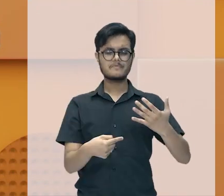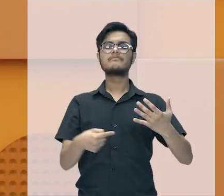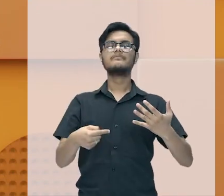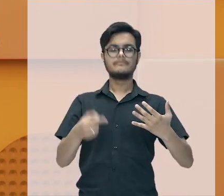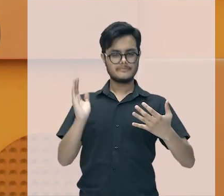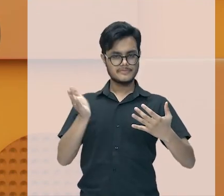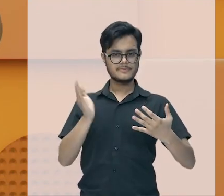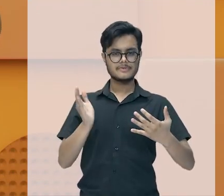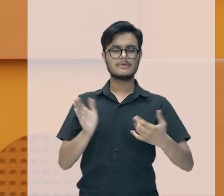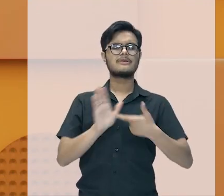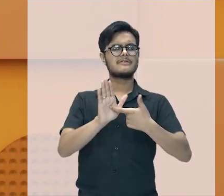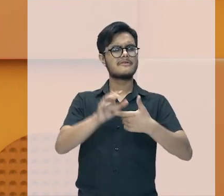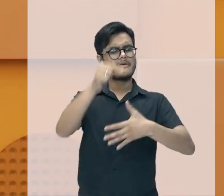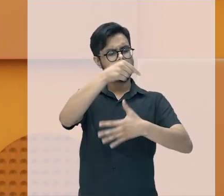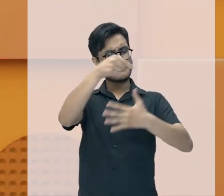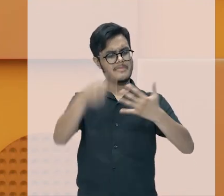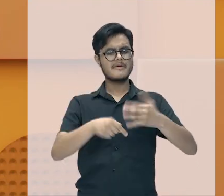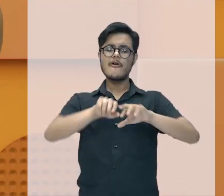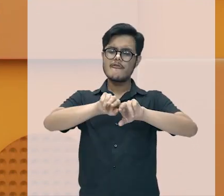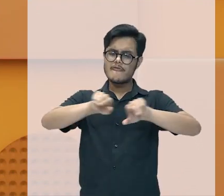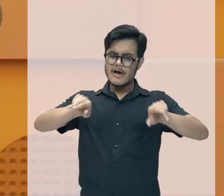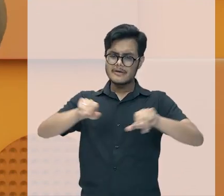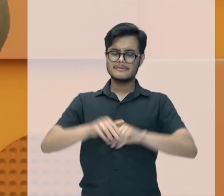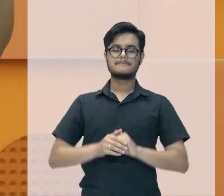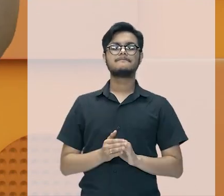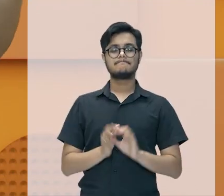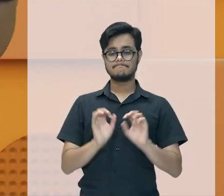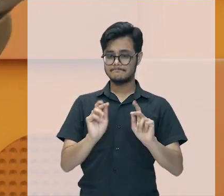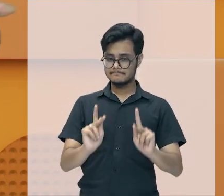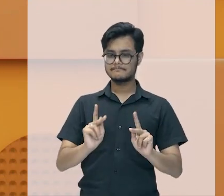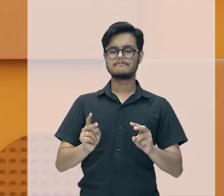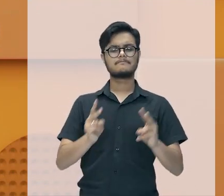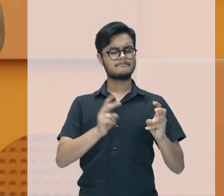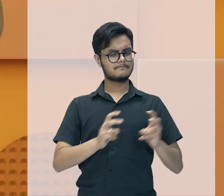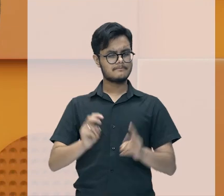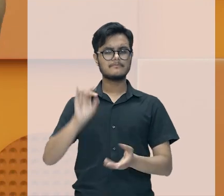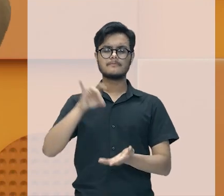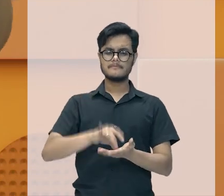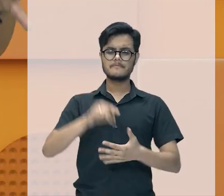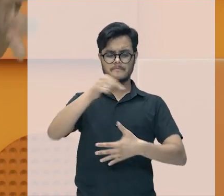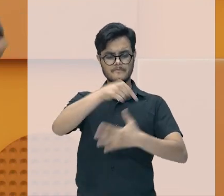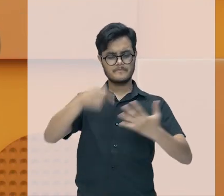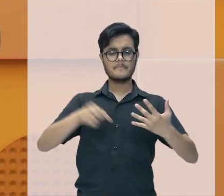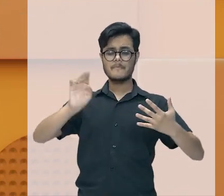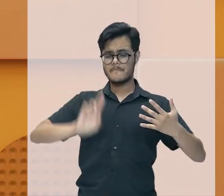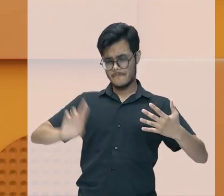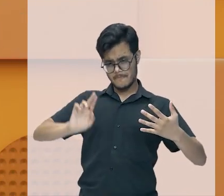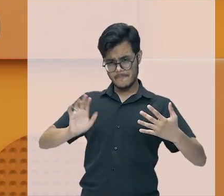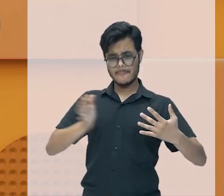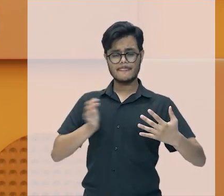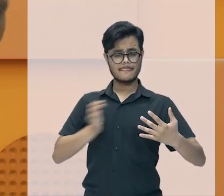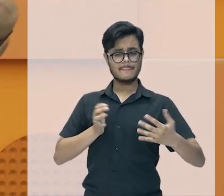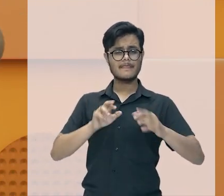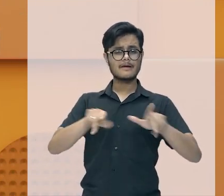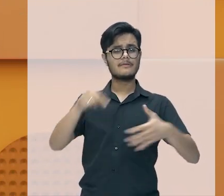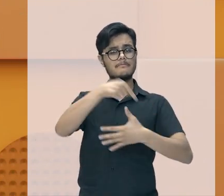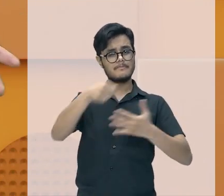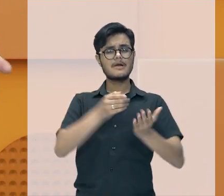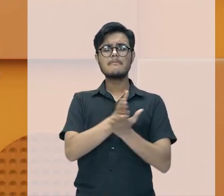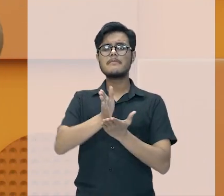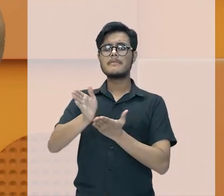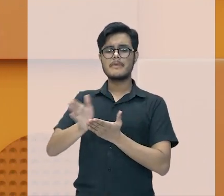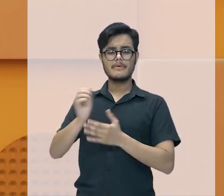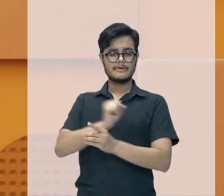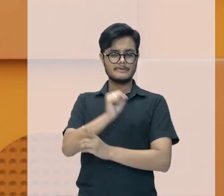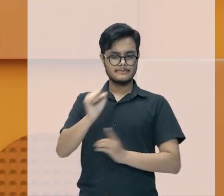essa estrutura. Marquês, duques, tá? Então, observem aí formas também o quê, né? Da divisão, então,